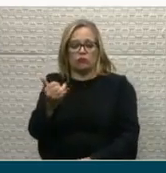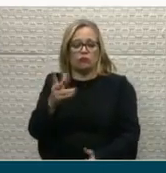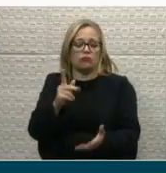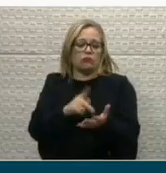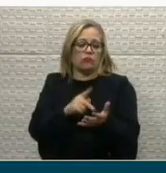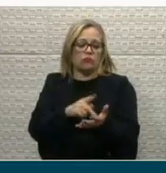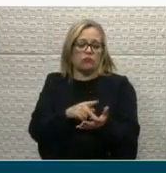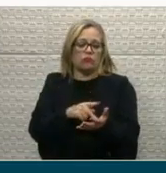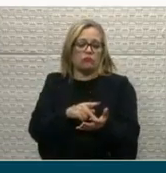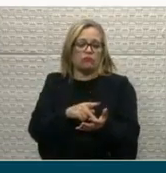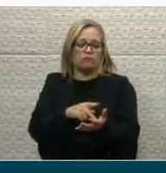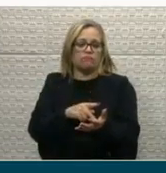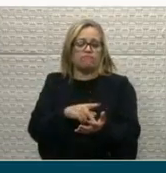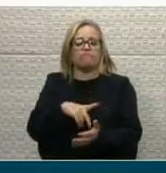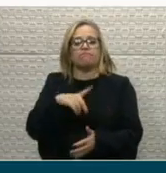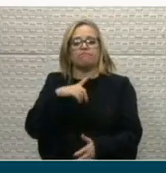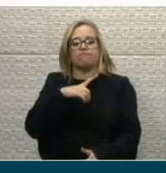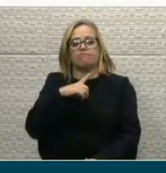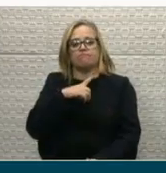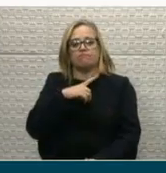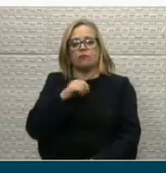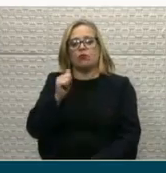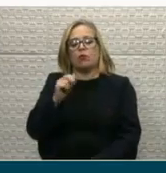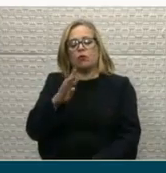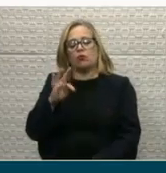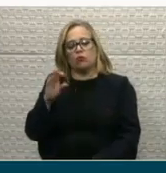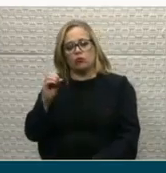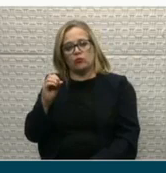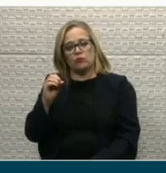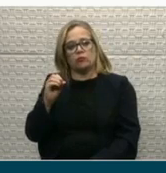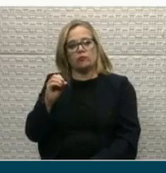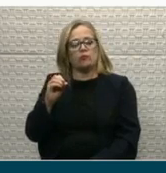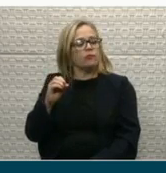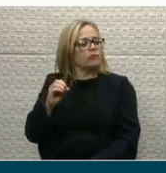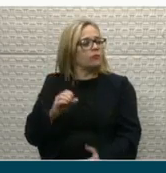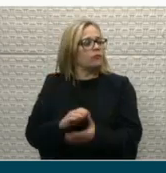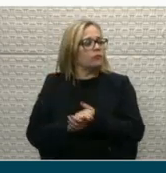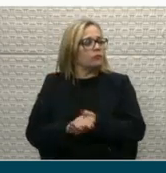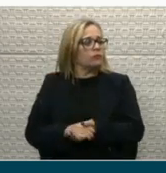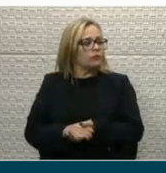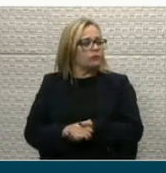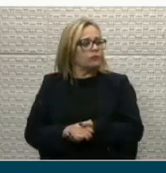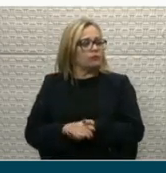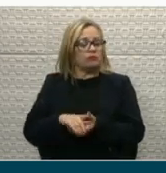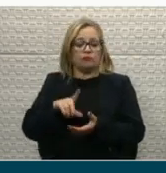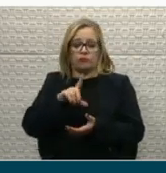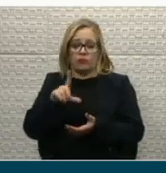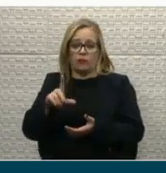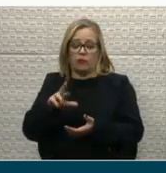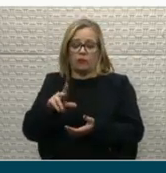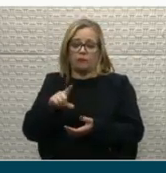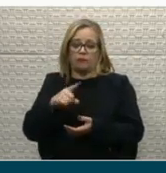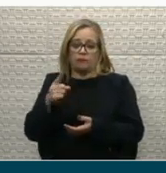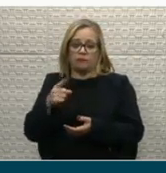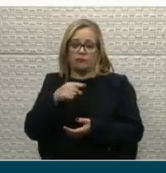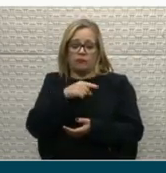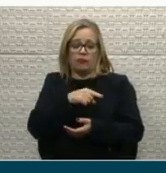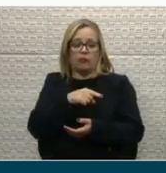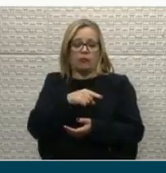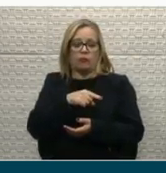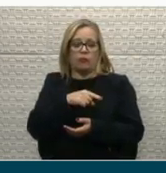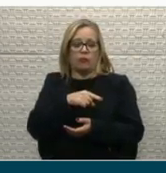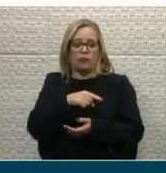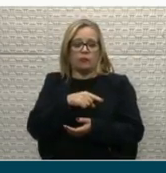não nulos, eu tenho autovetores. Então, quando eu tomo lambda igual a 1, esses são